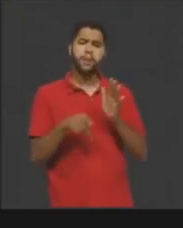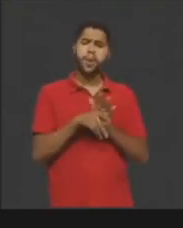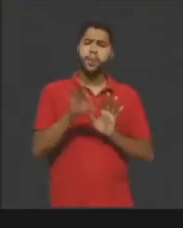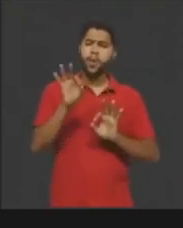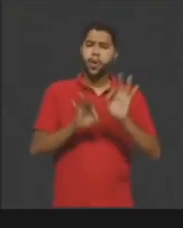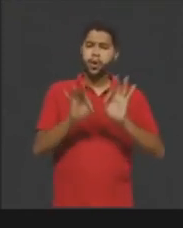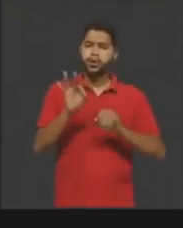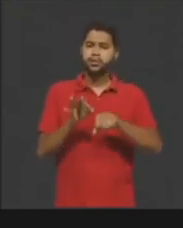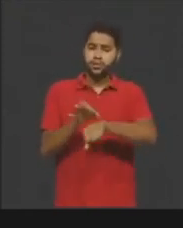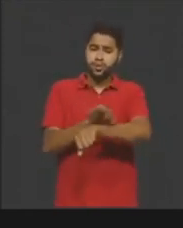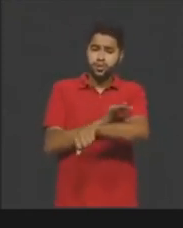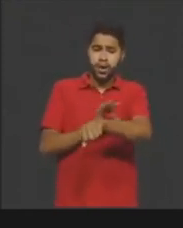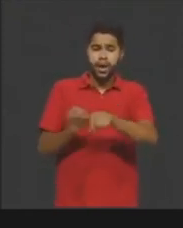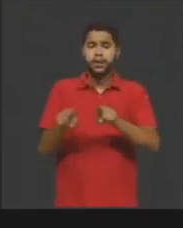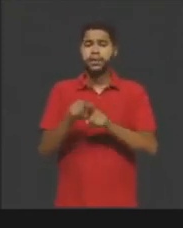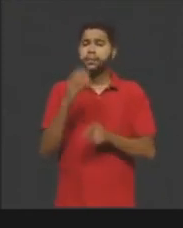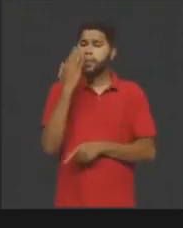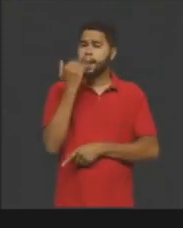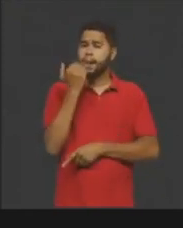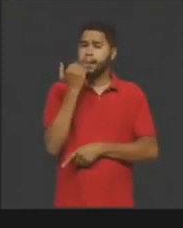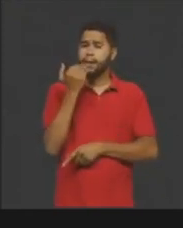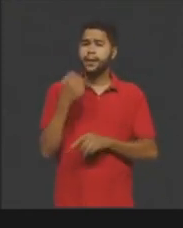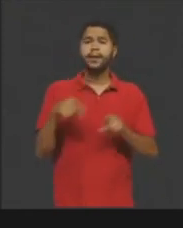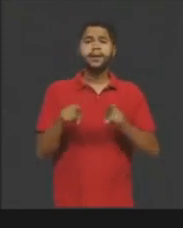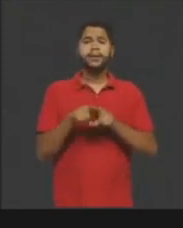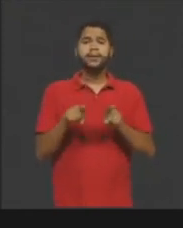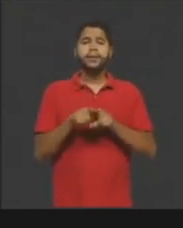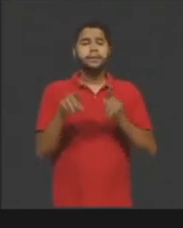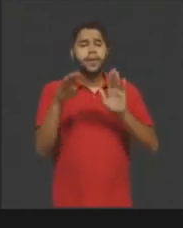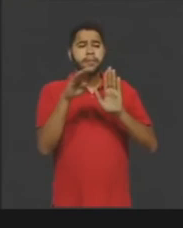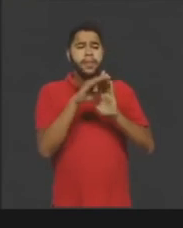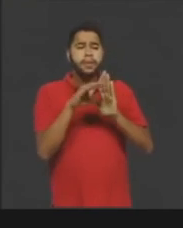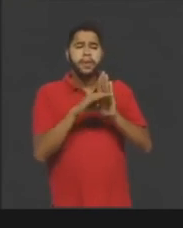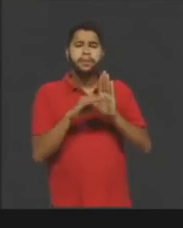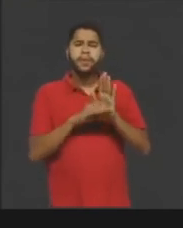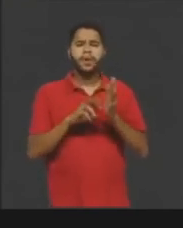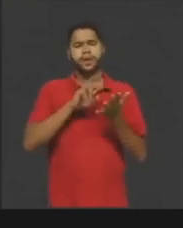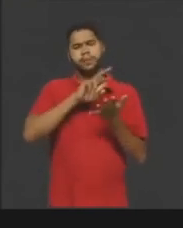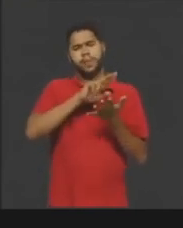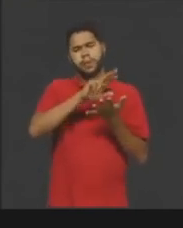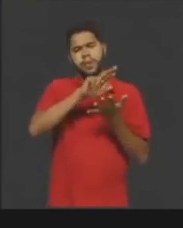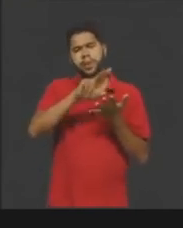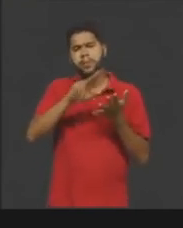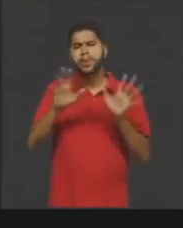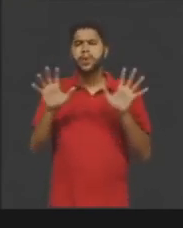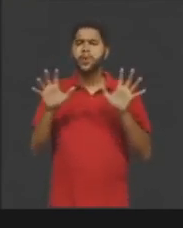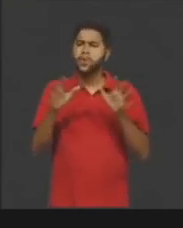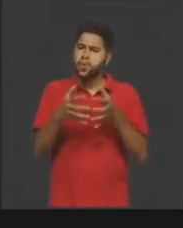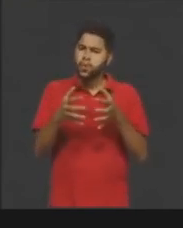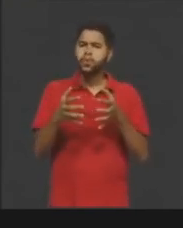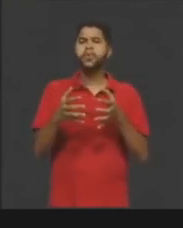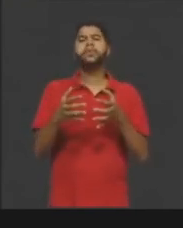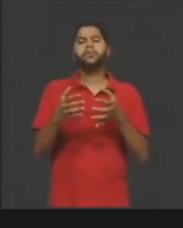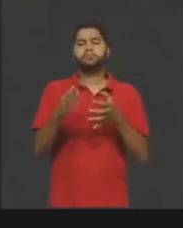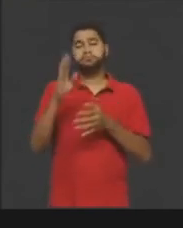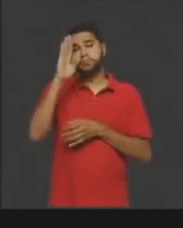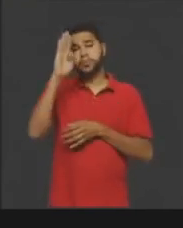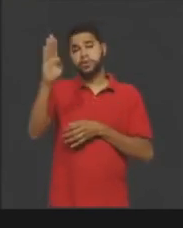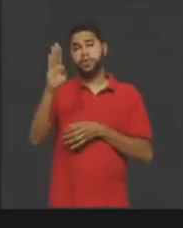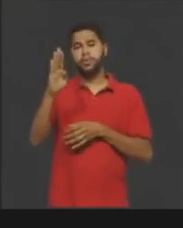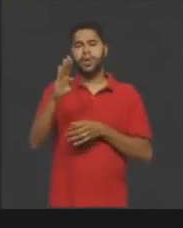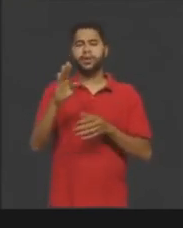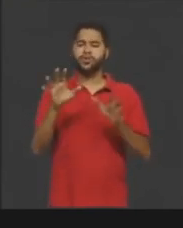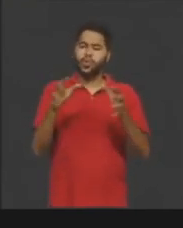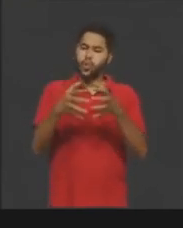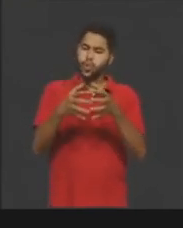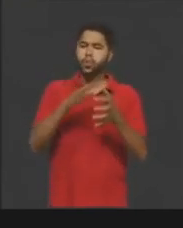celular e nutrição, e vimos aí alguns critérios de classificação em diferentes grupos, principalmente eu dei exemplo aqui com o reino Animalia para você